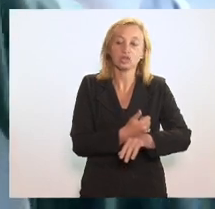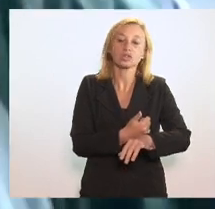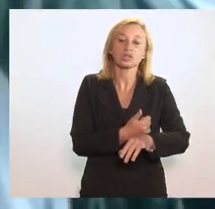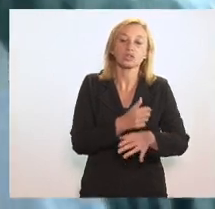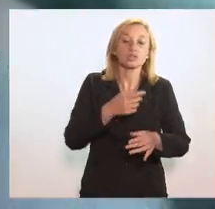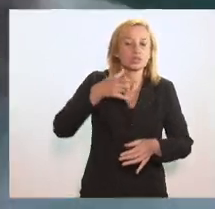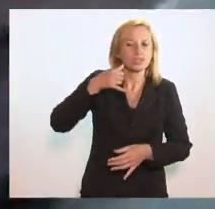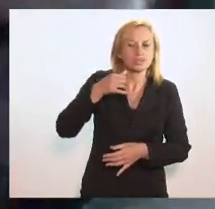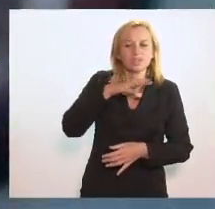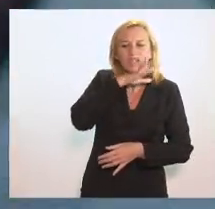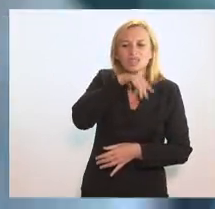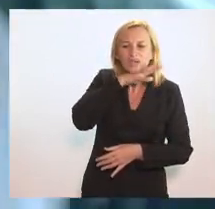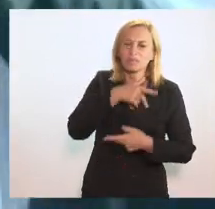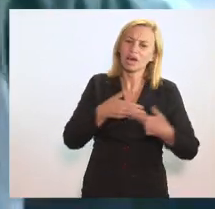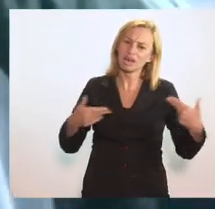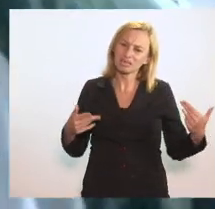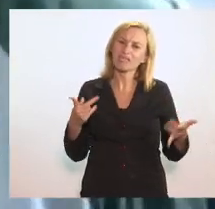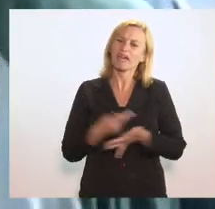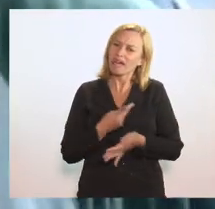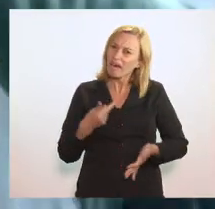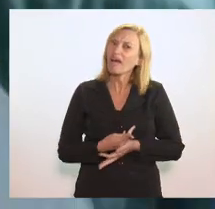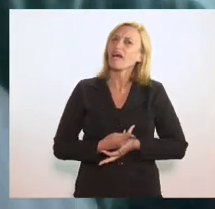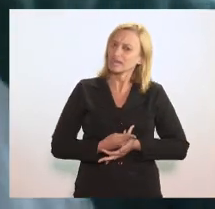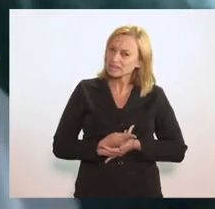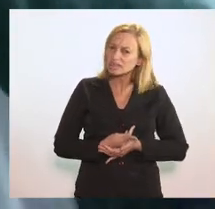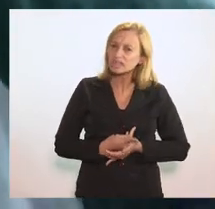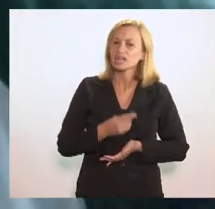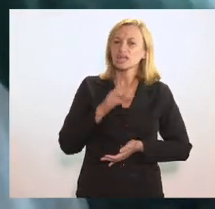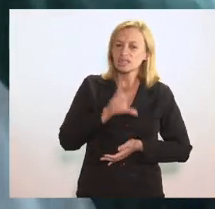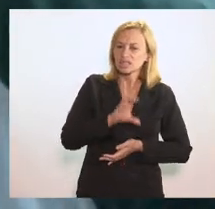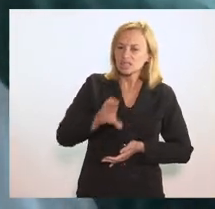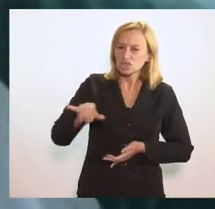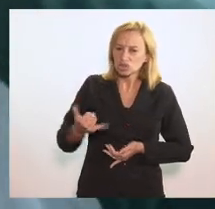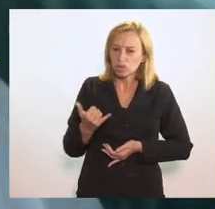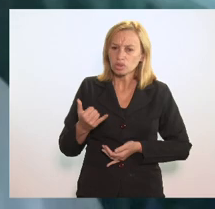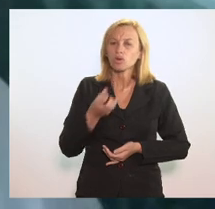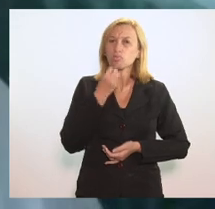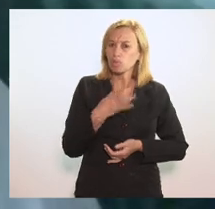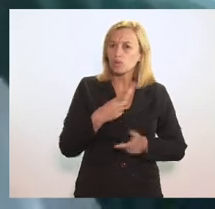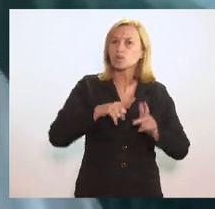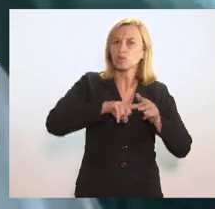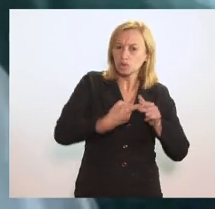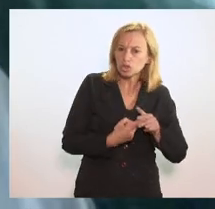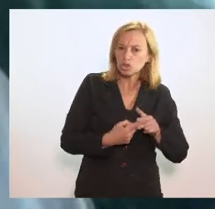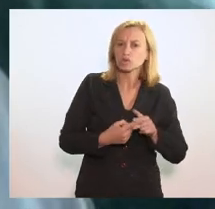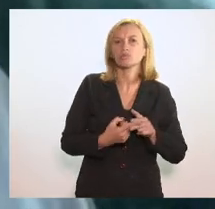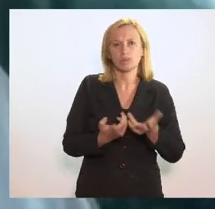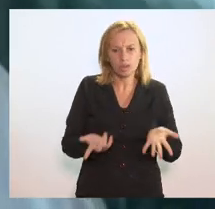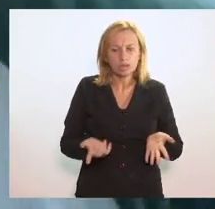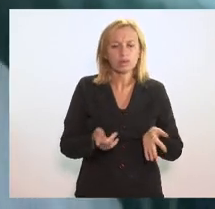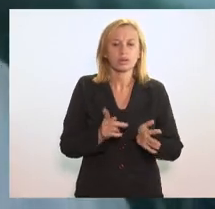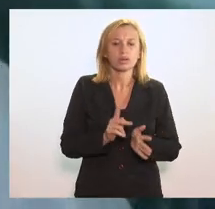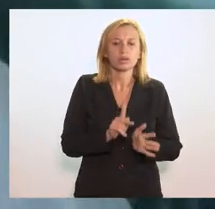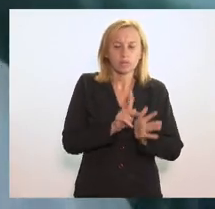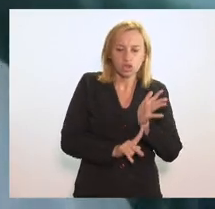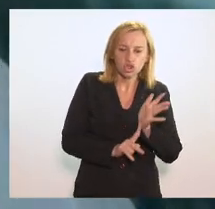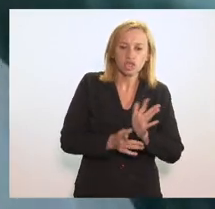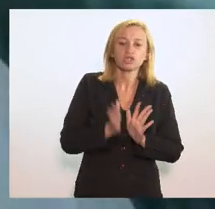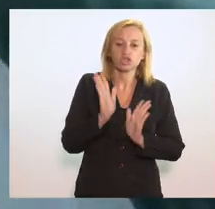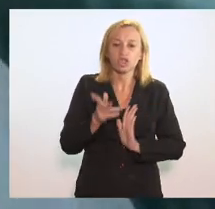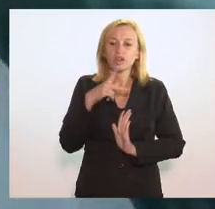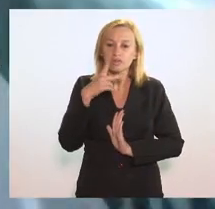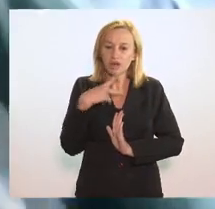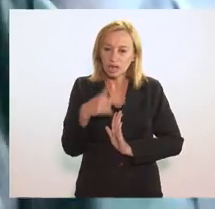insana, né? Em bom momento, a CCJ corrigiu o projeto, né? Já falei